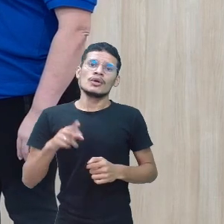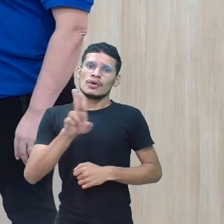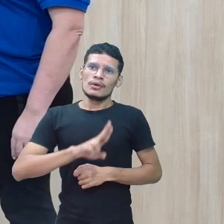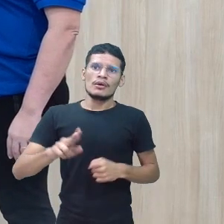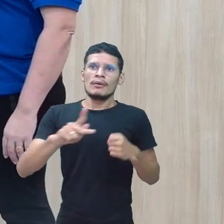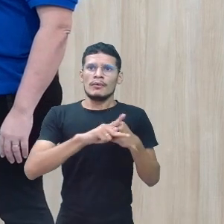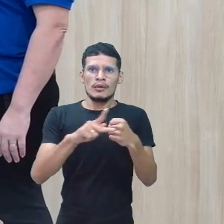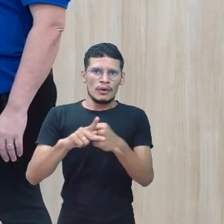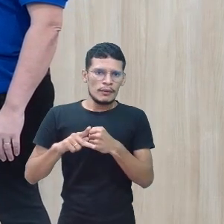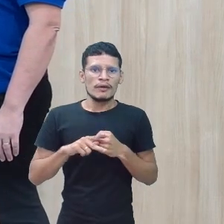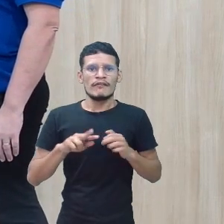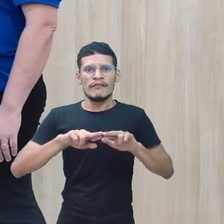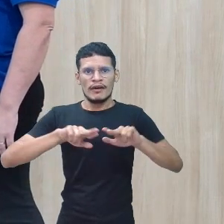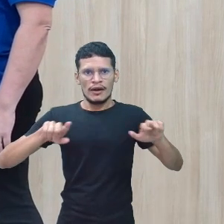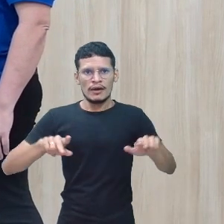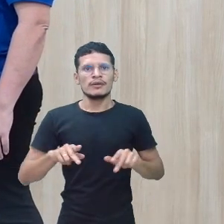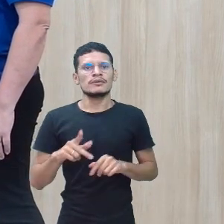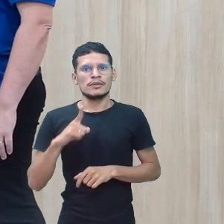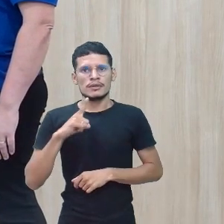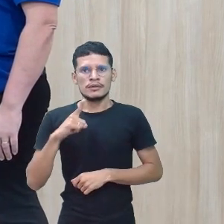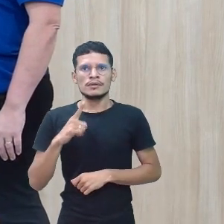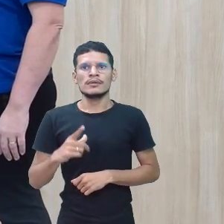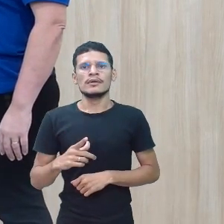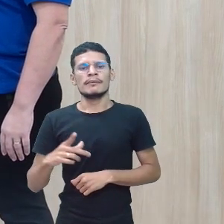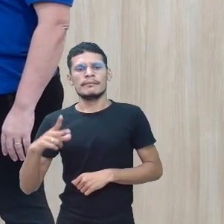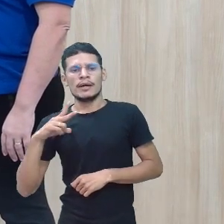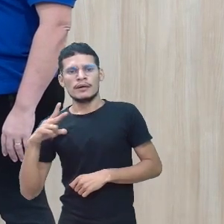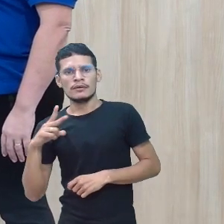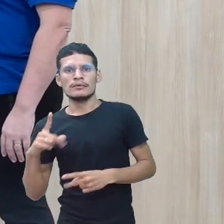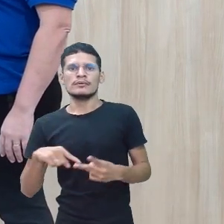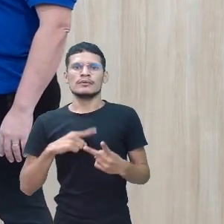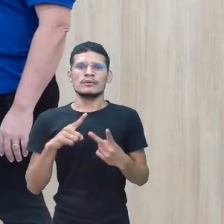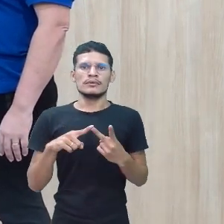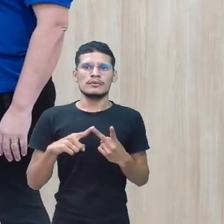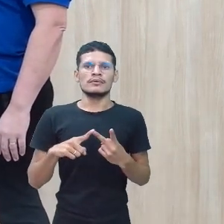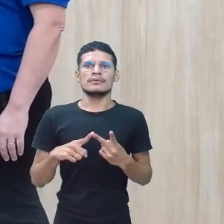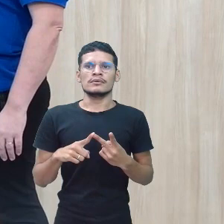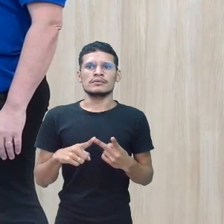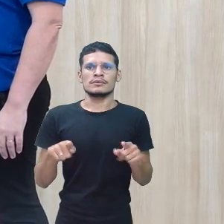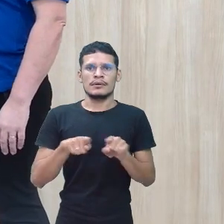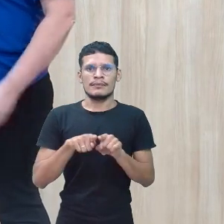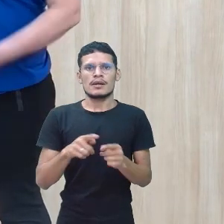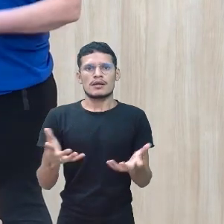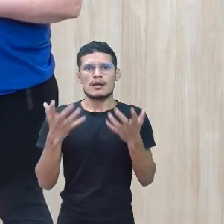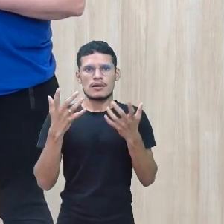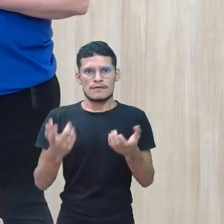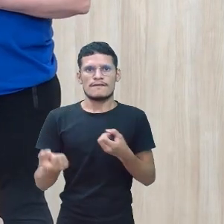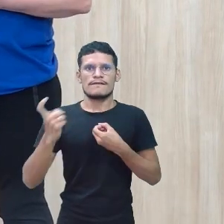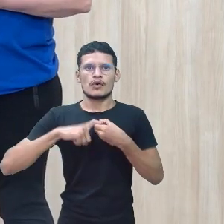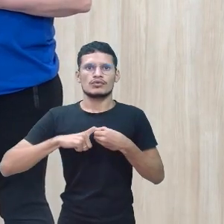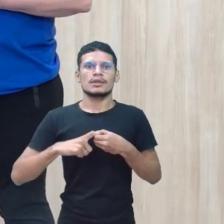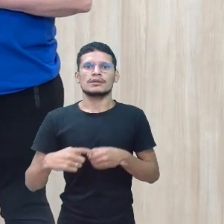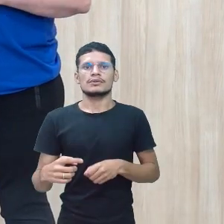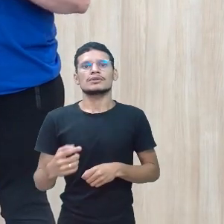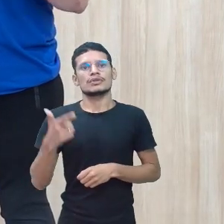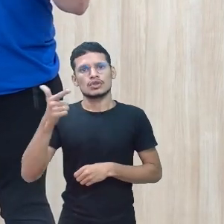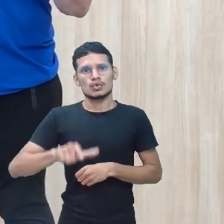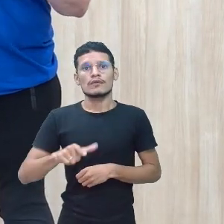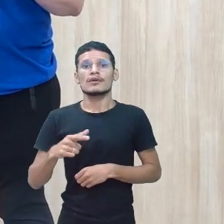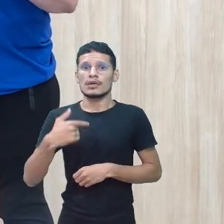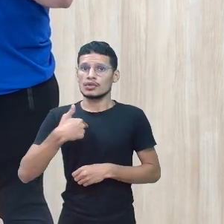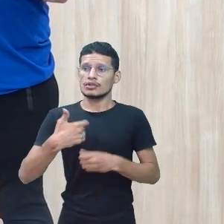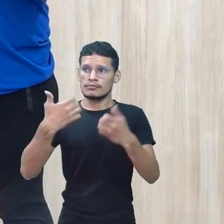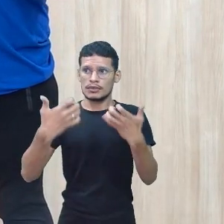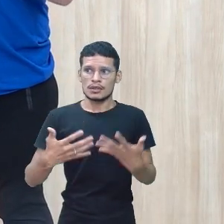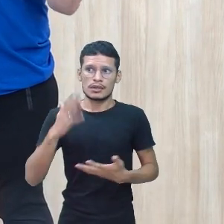pronomes, não é? Pessoais, e eu quero voltar novamente. Como falei para